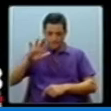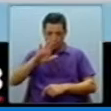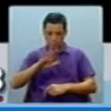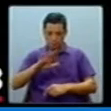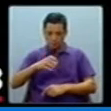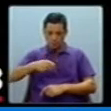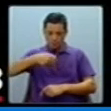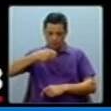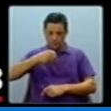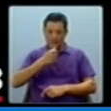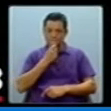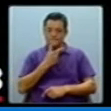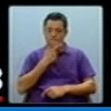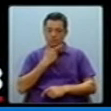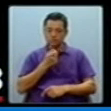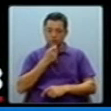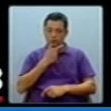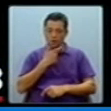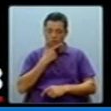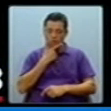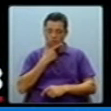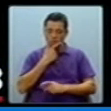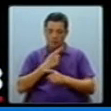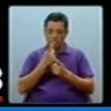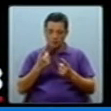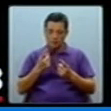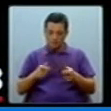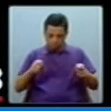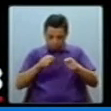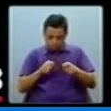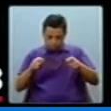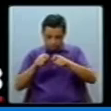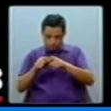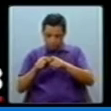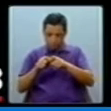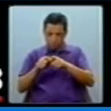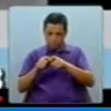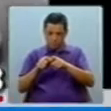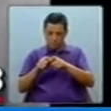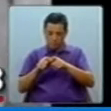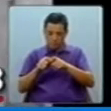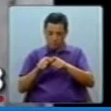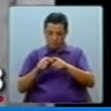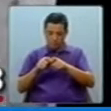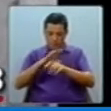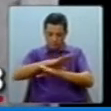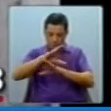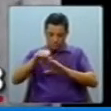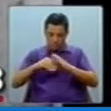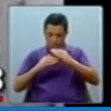saco de feijões, ou seja, estamos a falar de um amontoado de detritos que depois é envolvido por uma